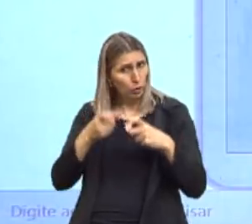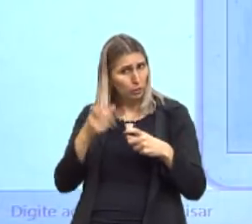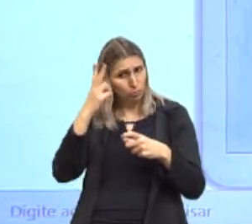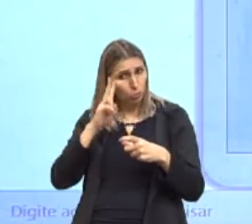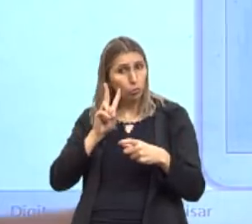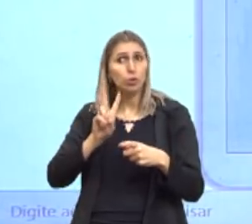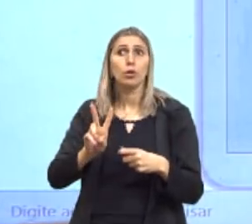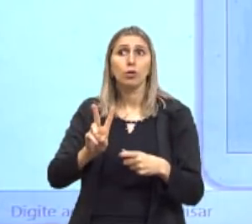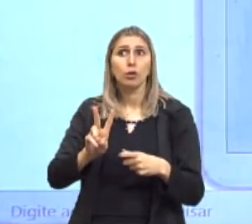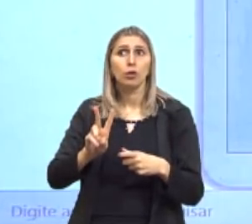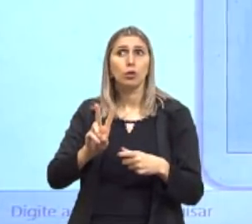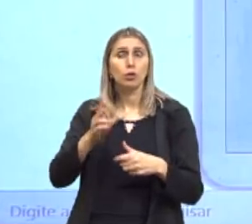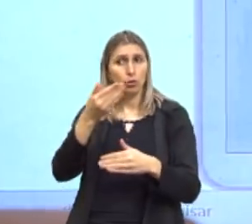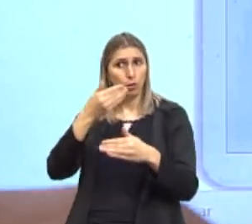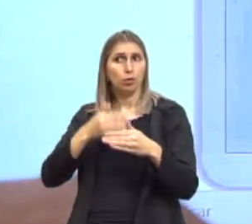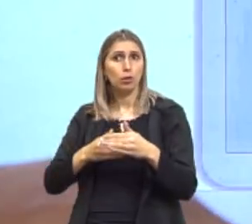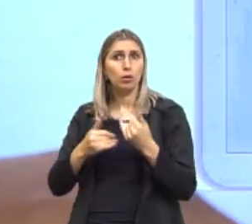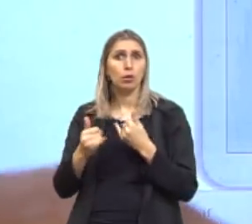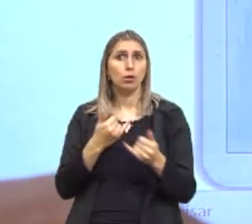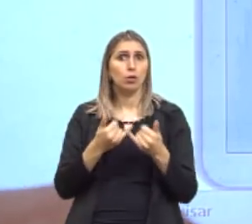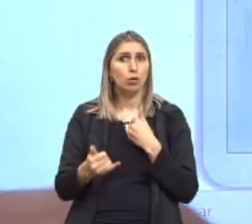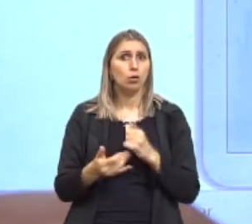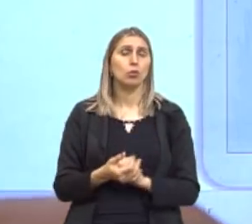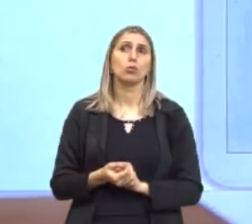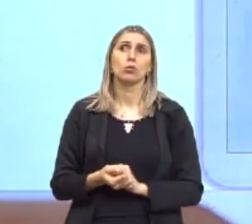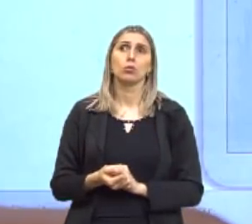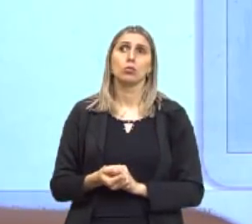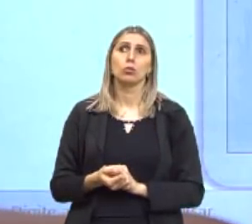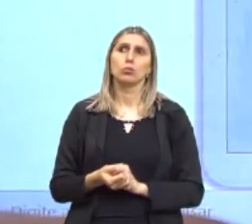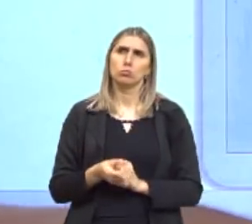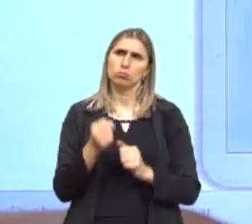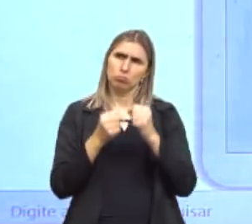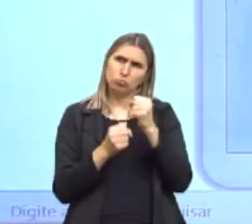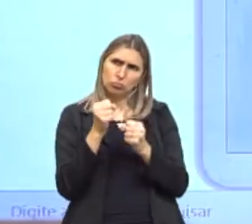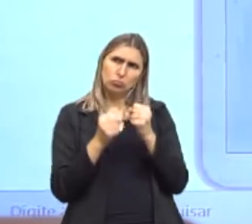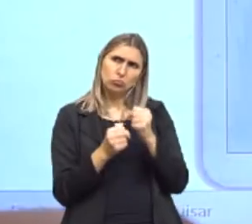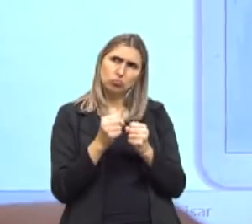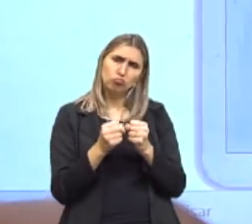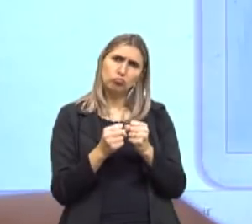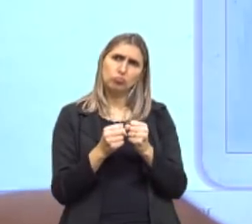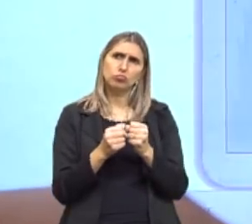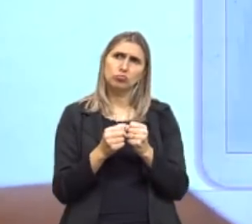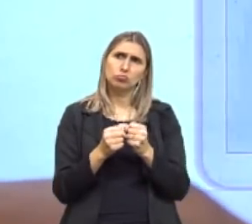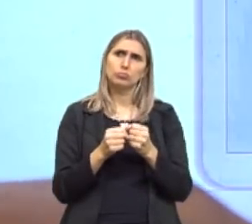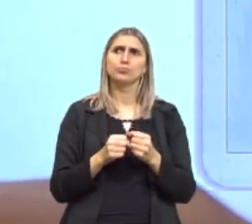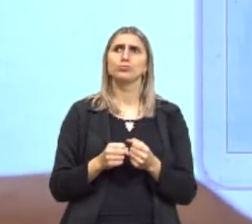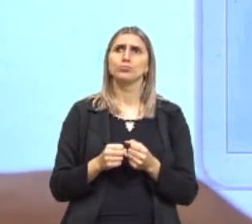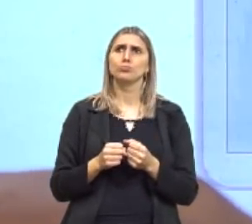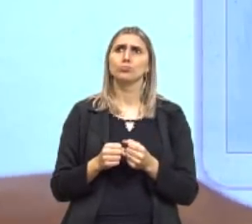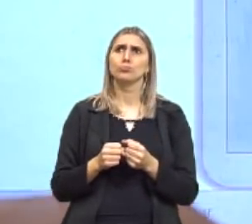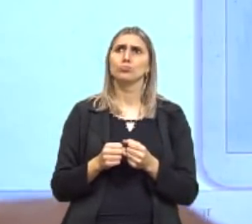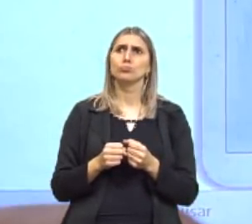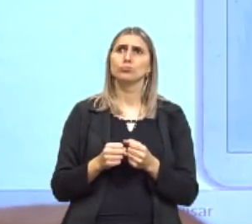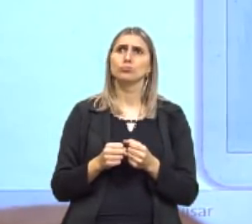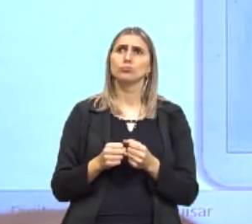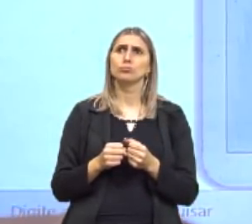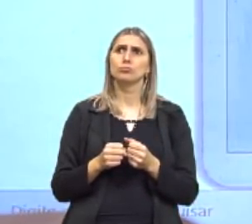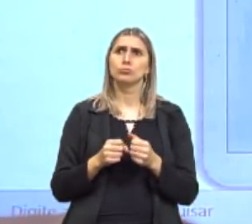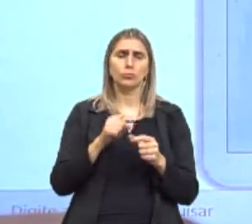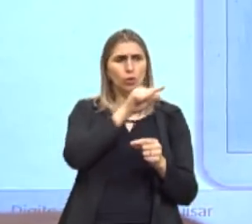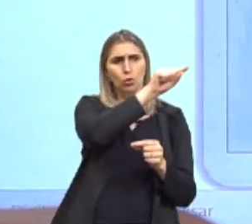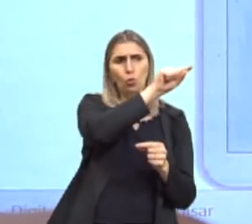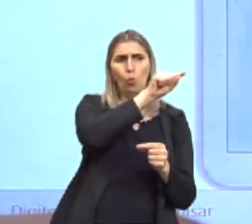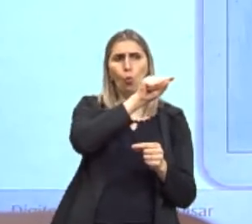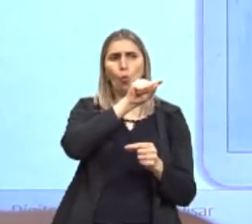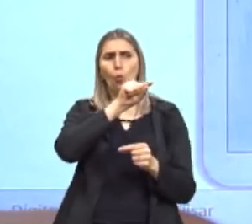né? Um exemplo aqui, né, ele está dirigindo, né, e está aqui o carro, está aqui